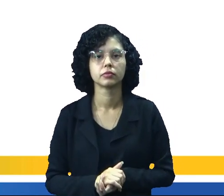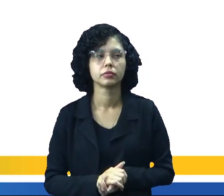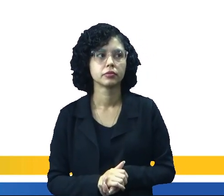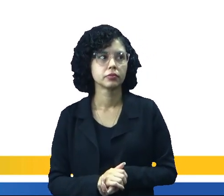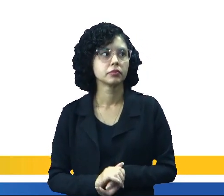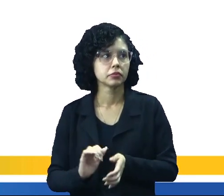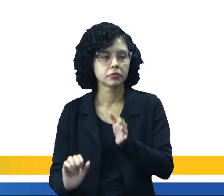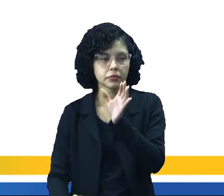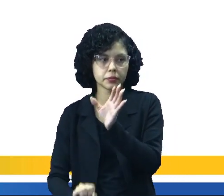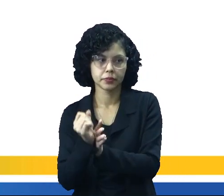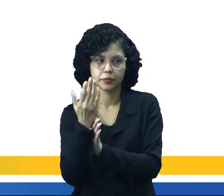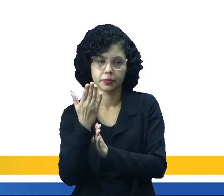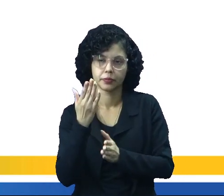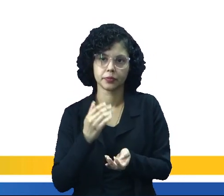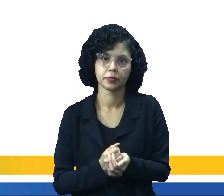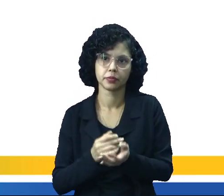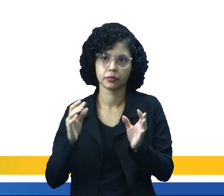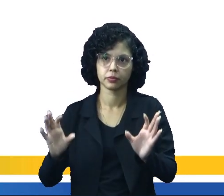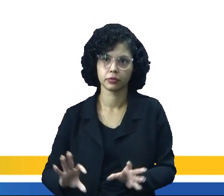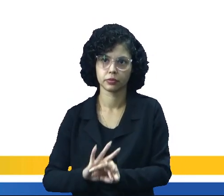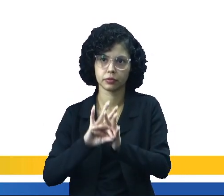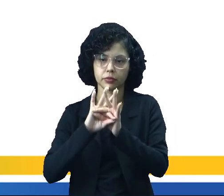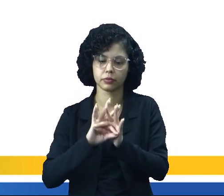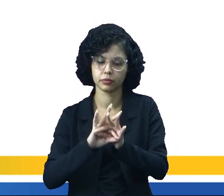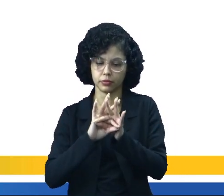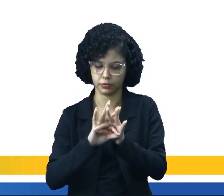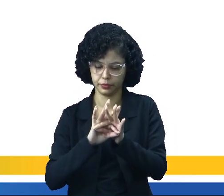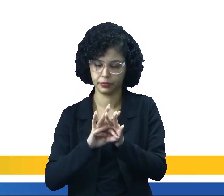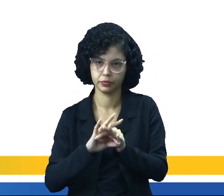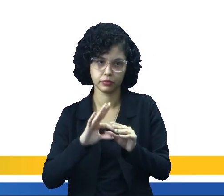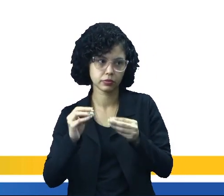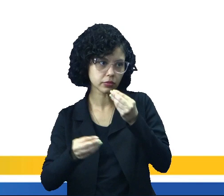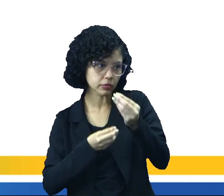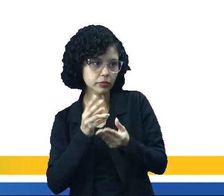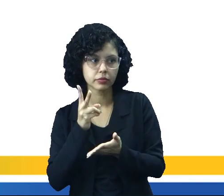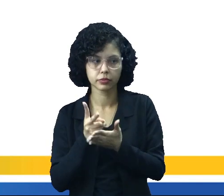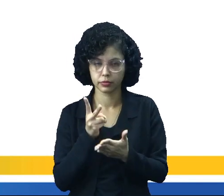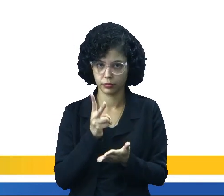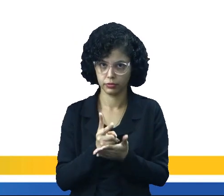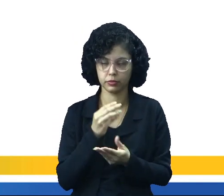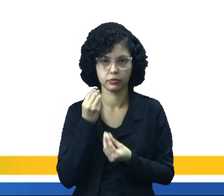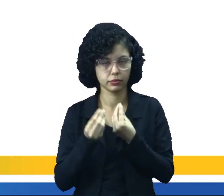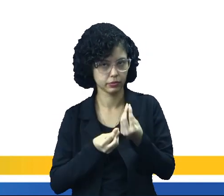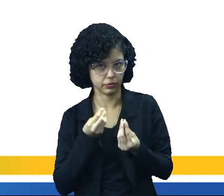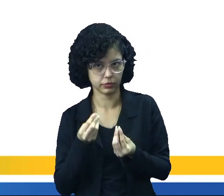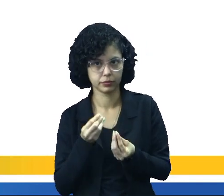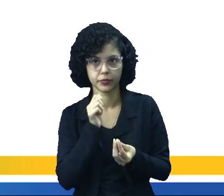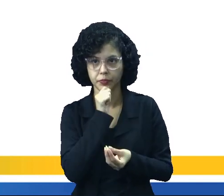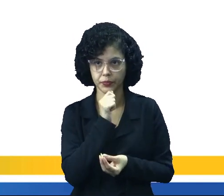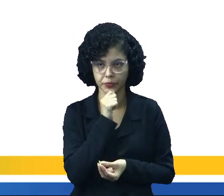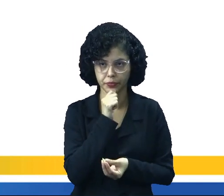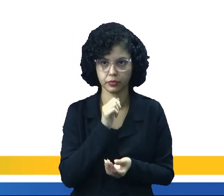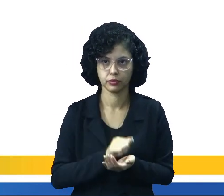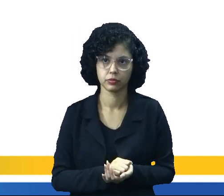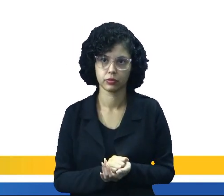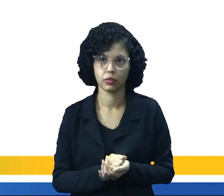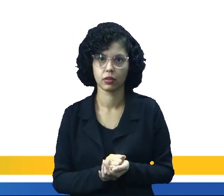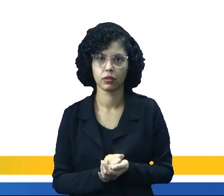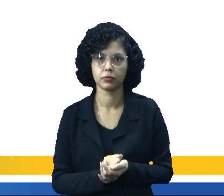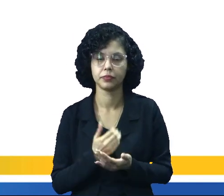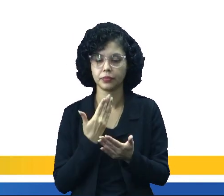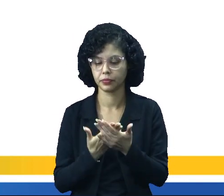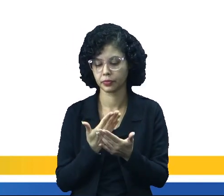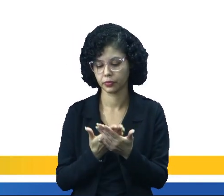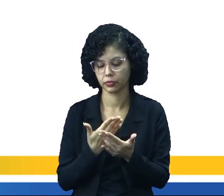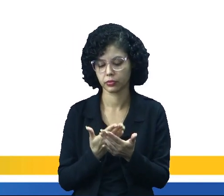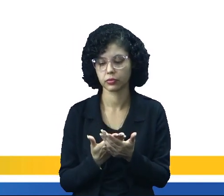da criação aliada à música. Então, da mesma forma, além dele querer